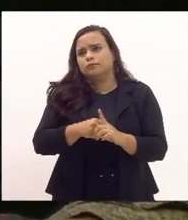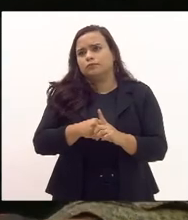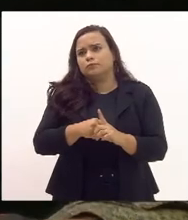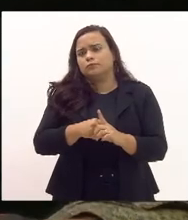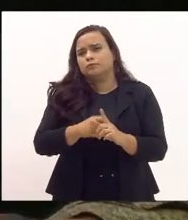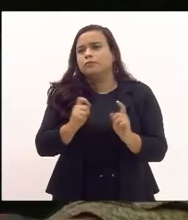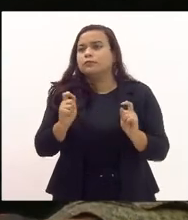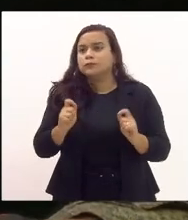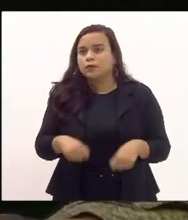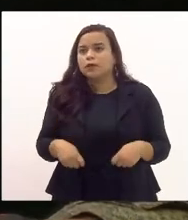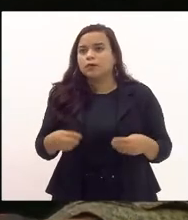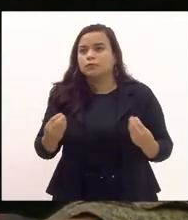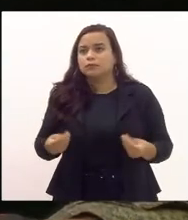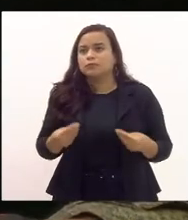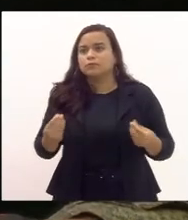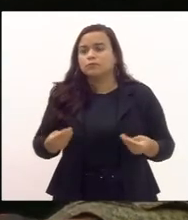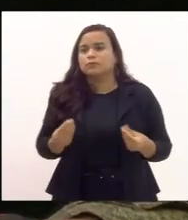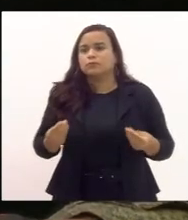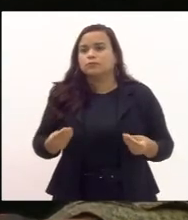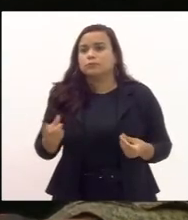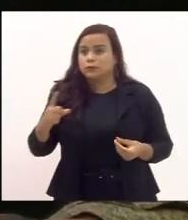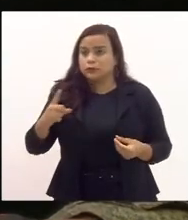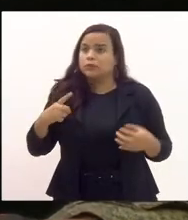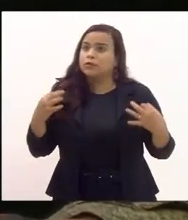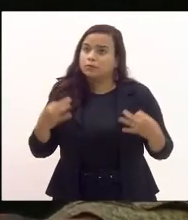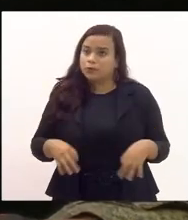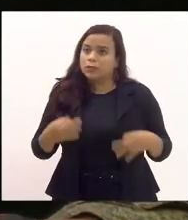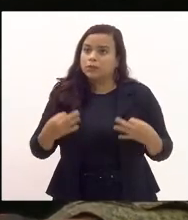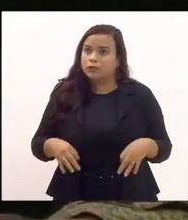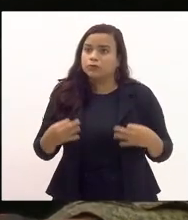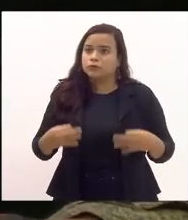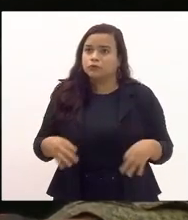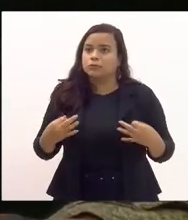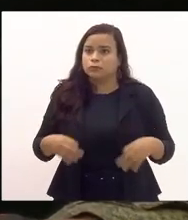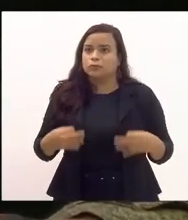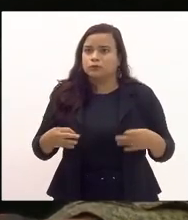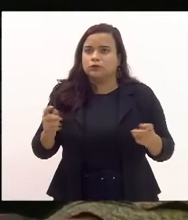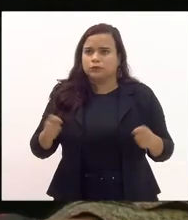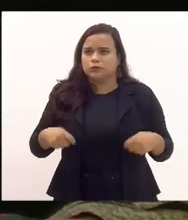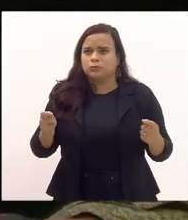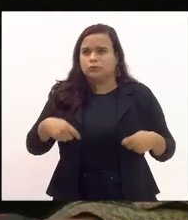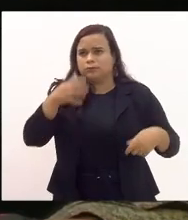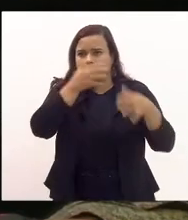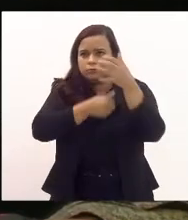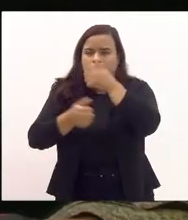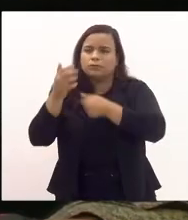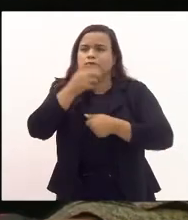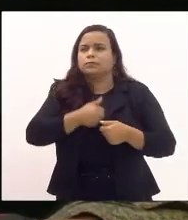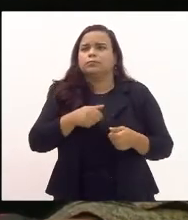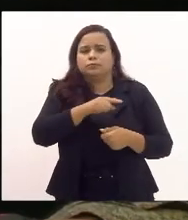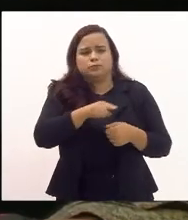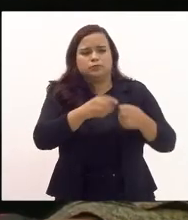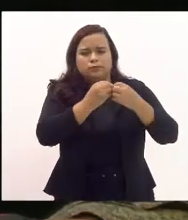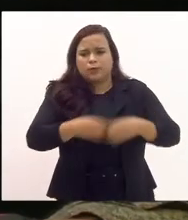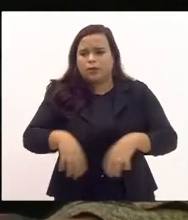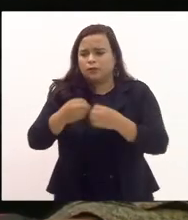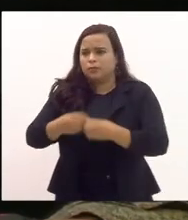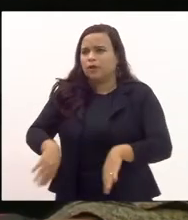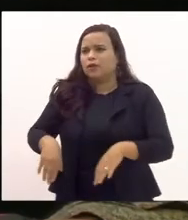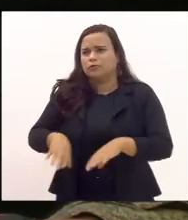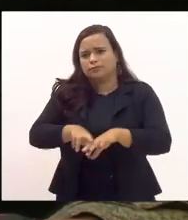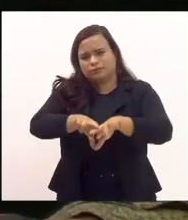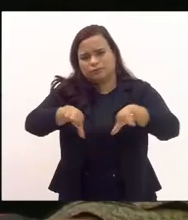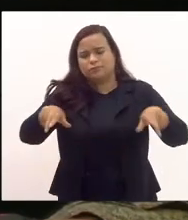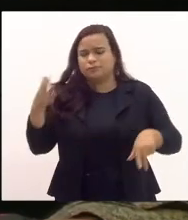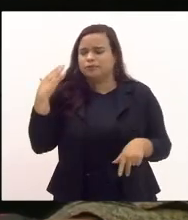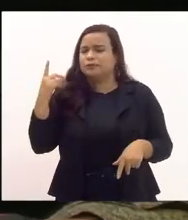possa ter de fato a fina de tragédias como essas que a